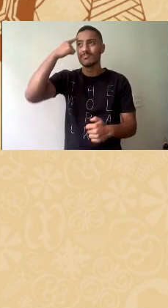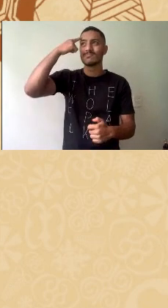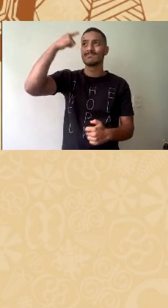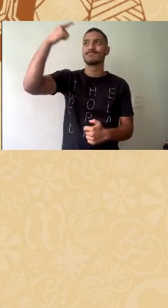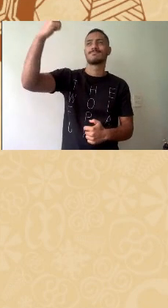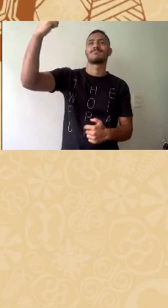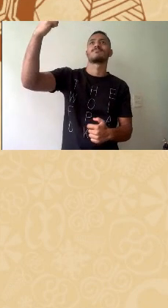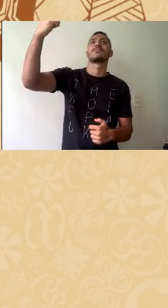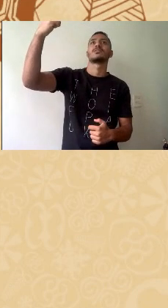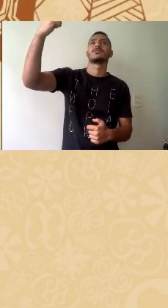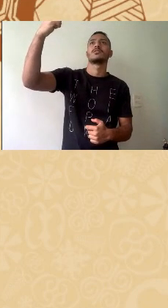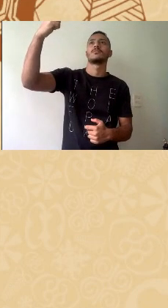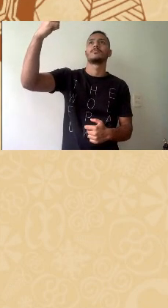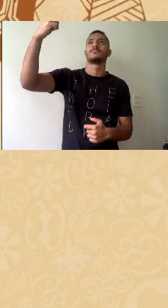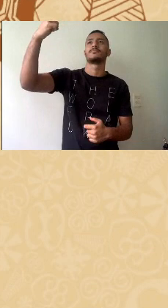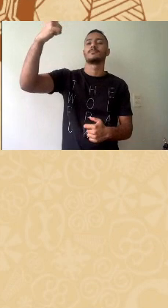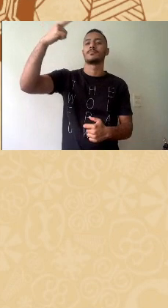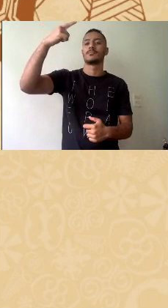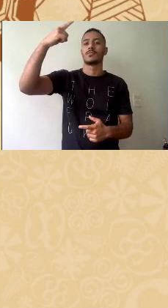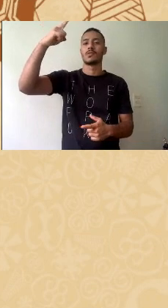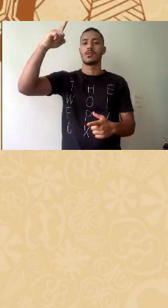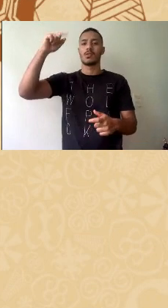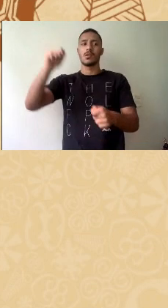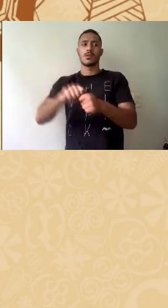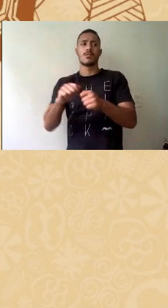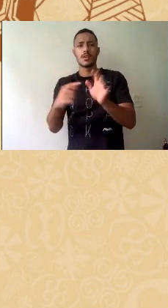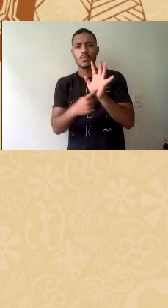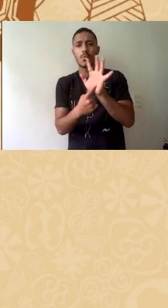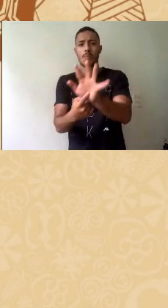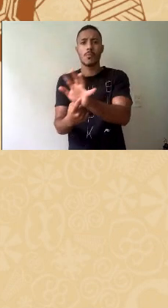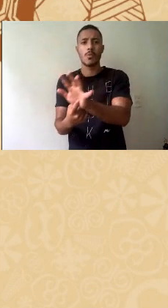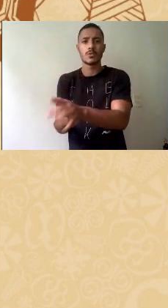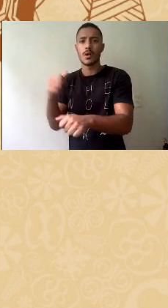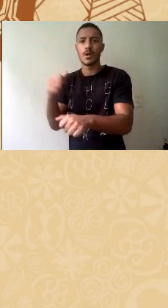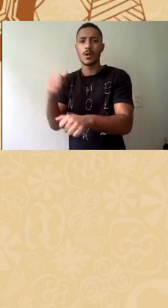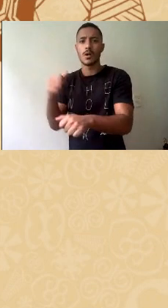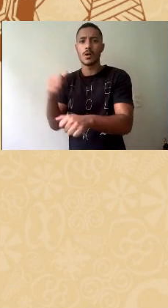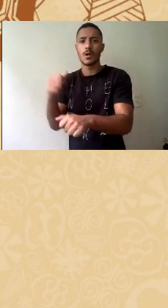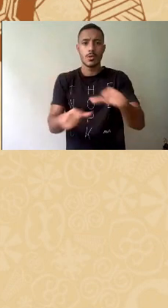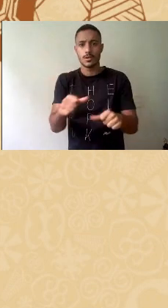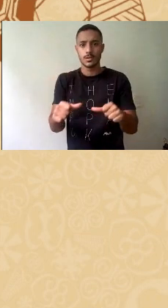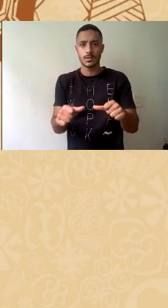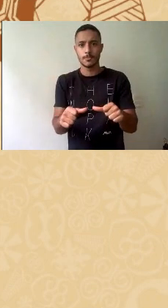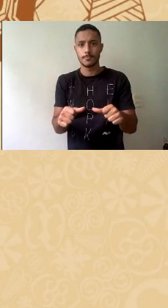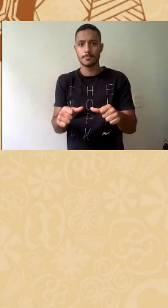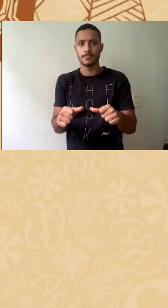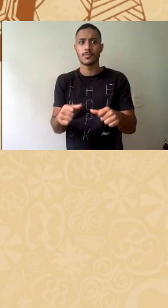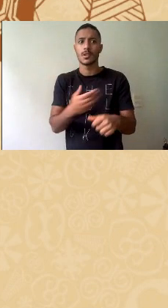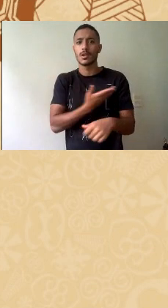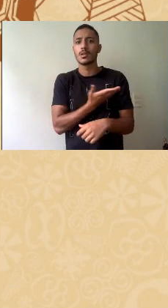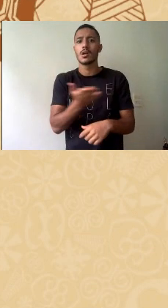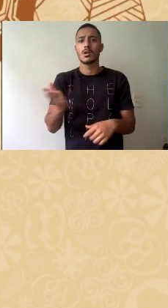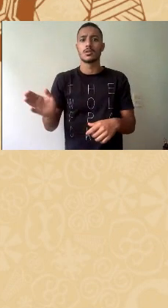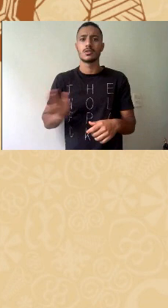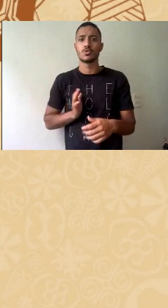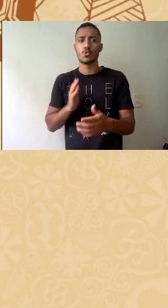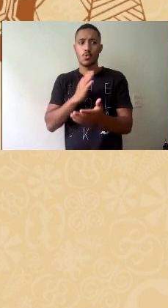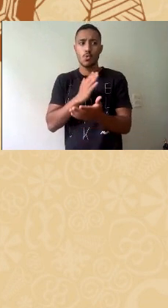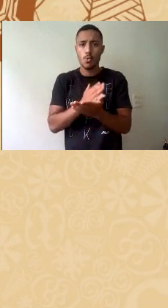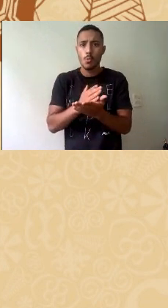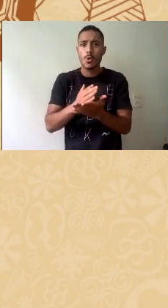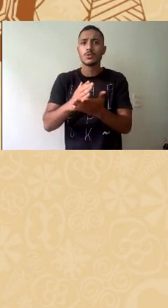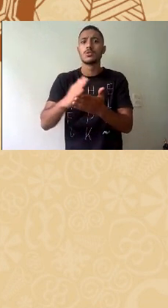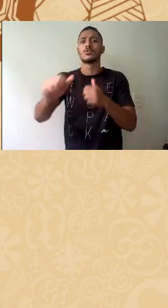forme esse coletivo, né, proposto, e que a gente comece a realmente transformar como